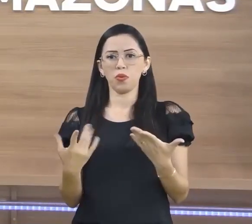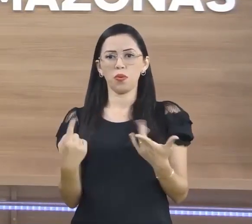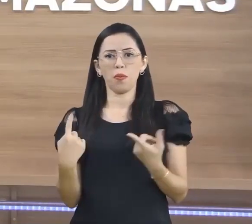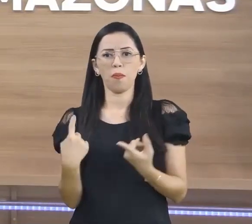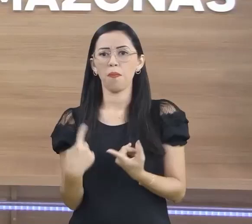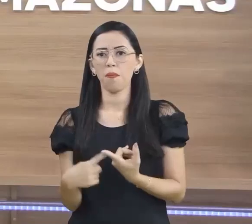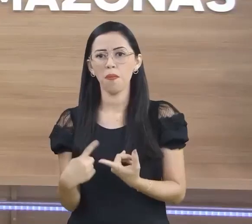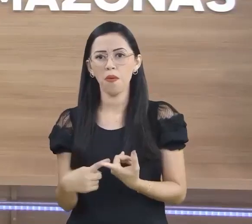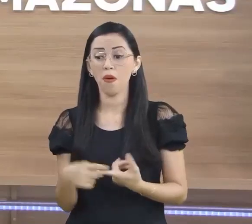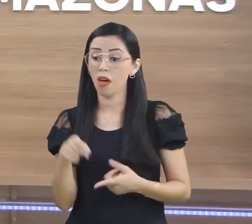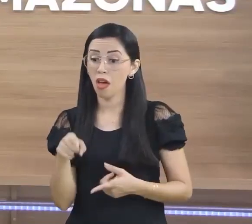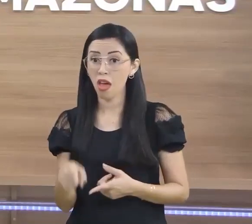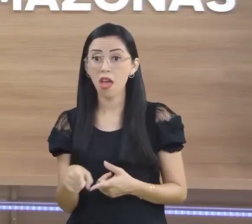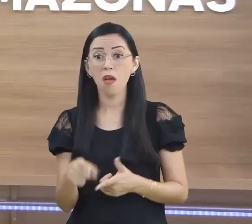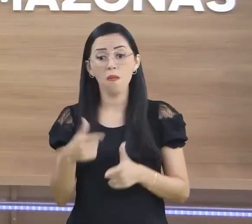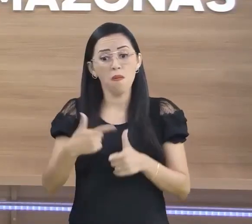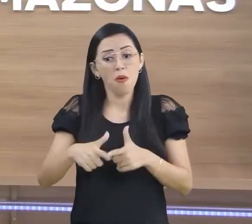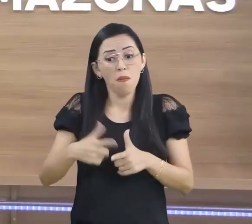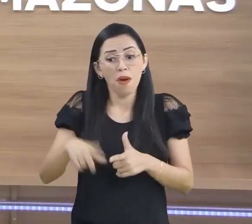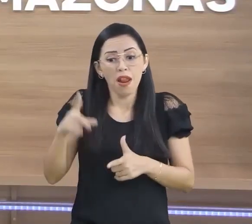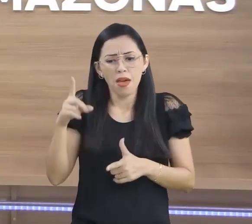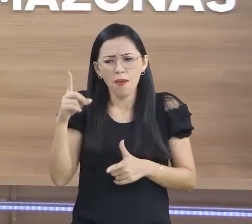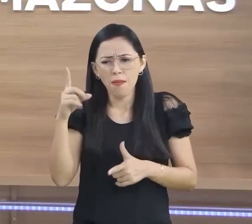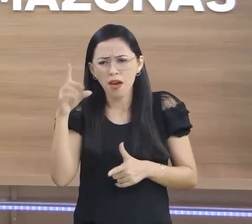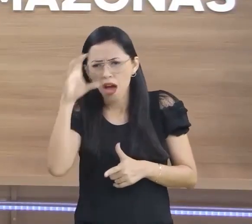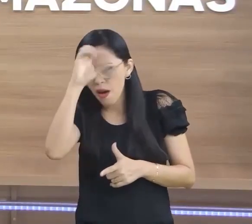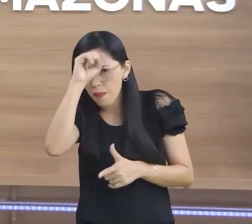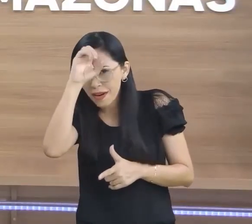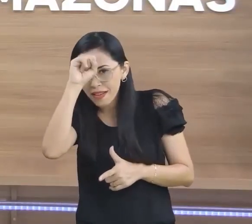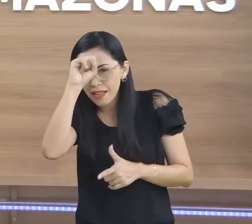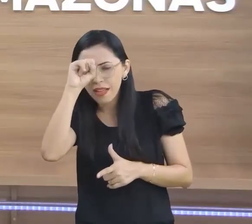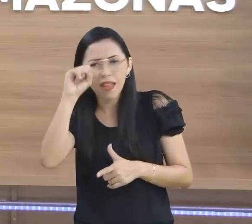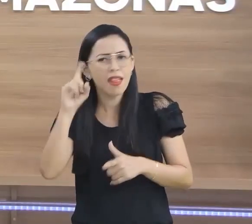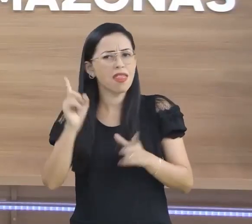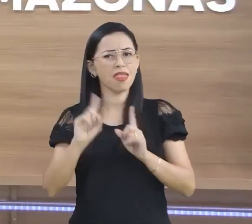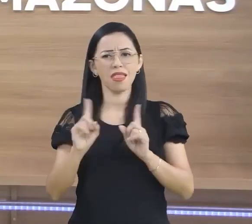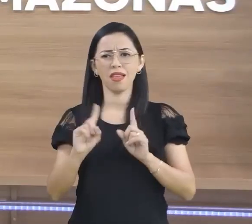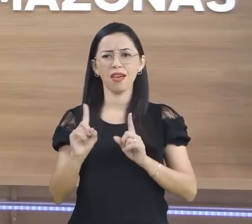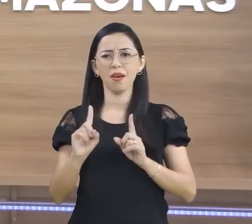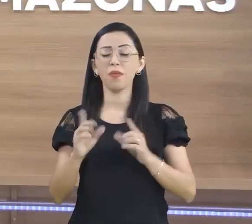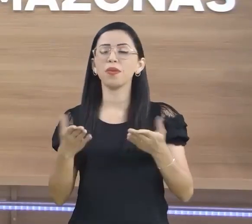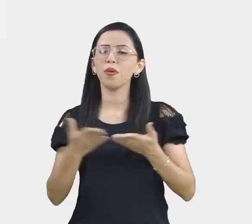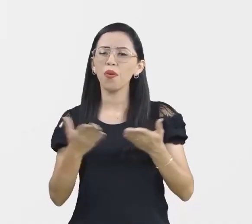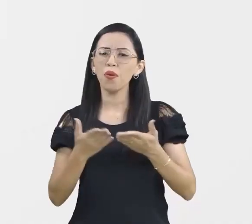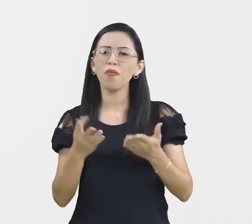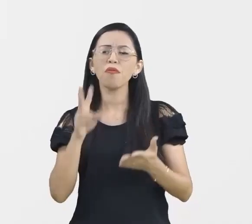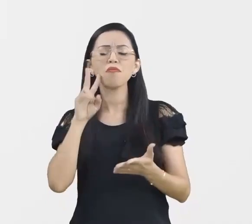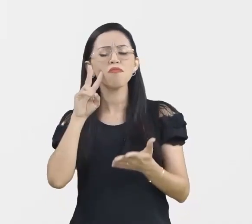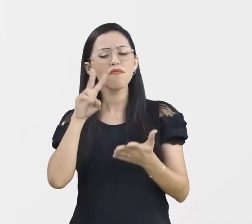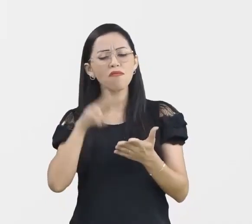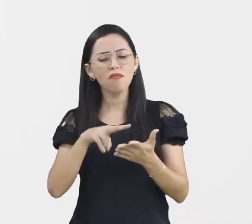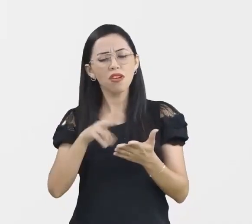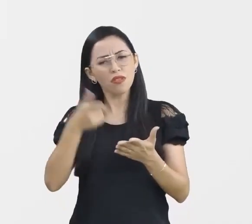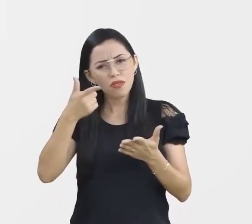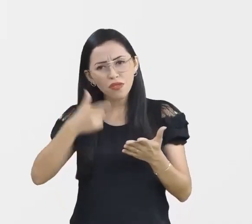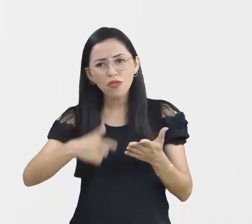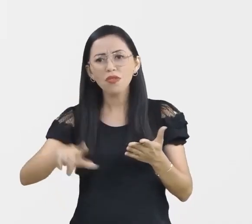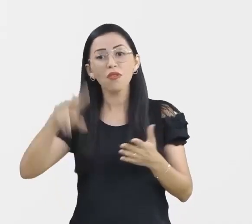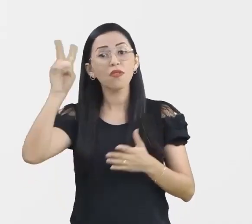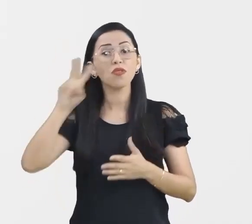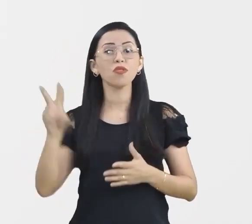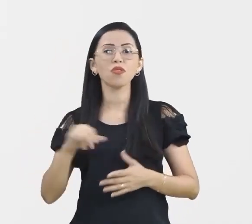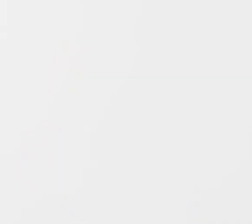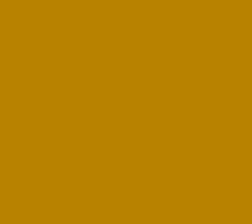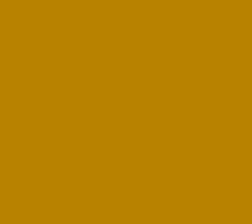aquele problema mesmo de dificuldade. E hoje a gente vai retomar um pouco da história de João e falar um pouco de parágrafos. Vamos lá?